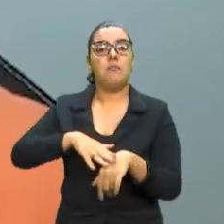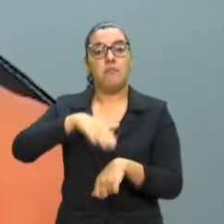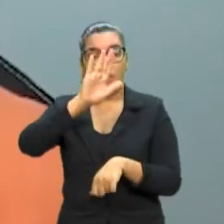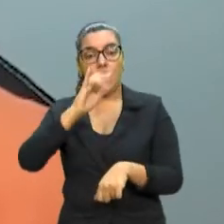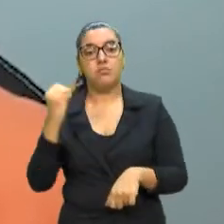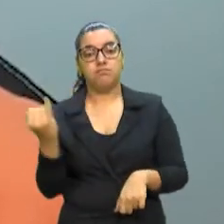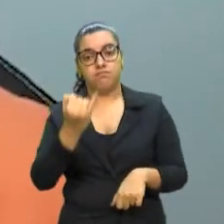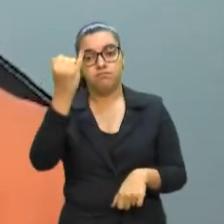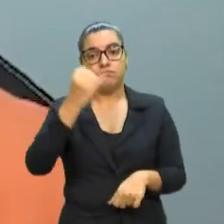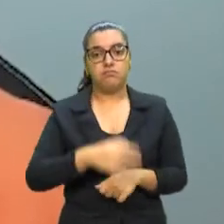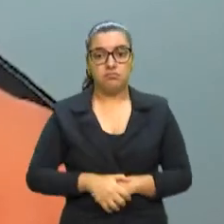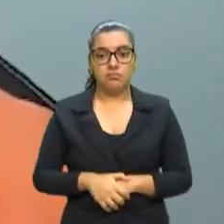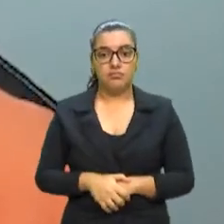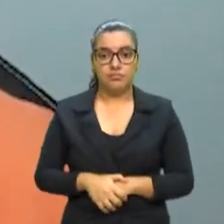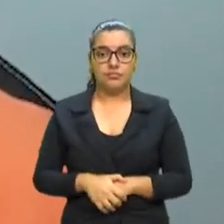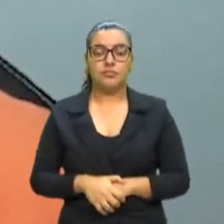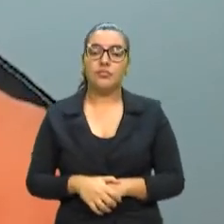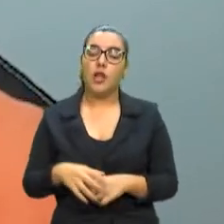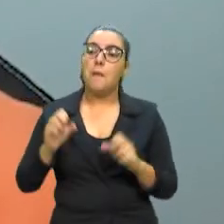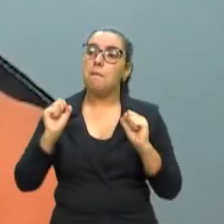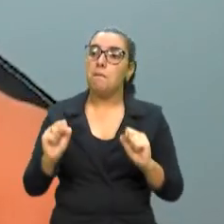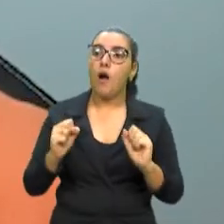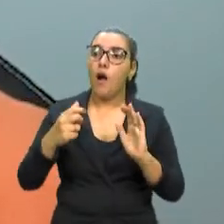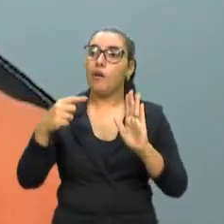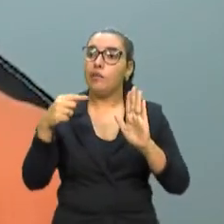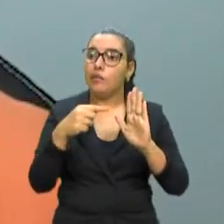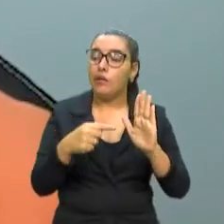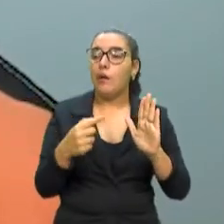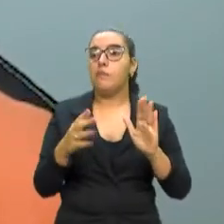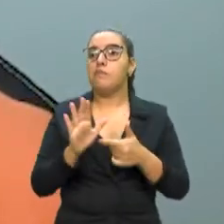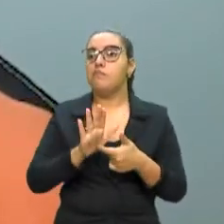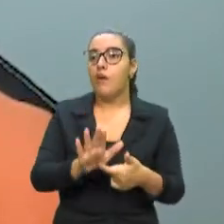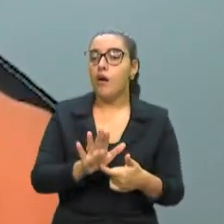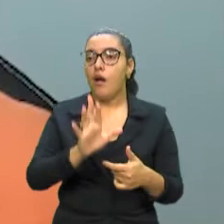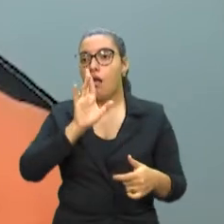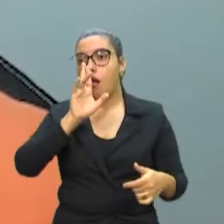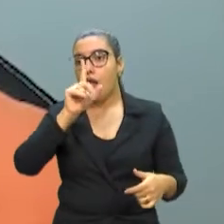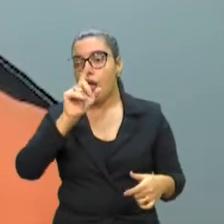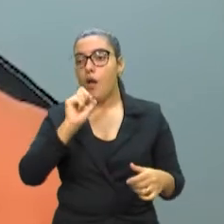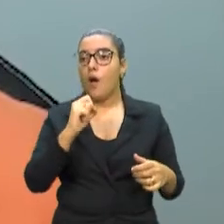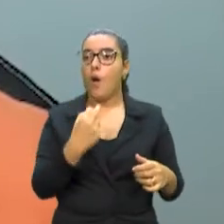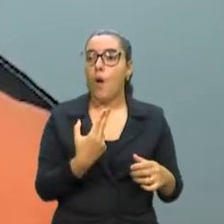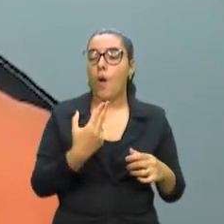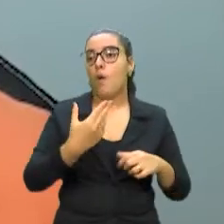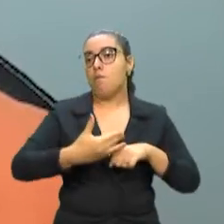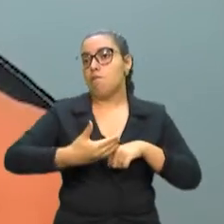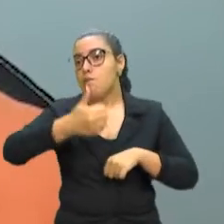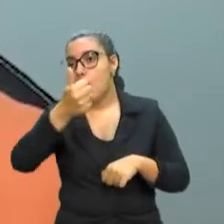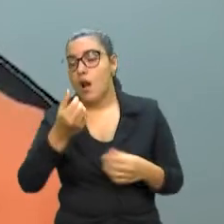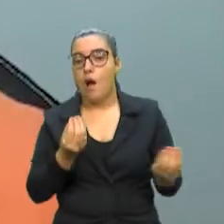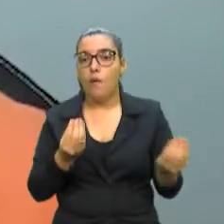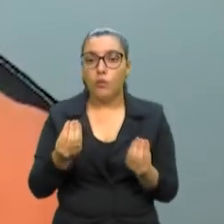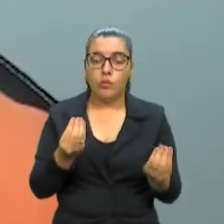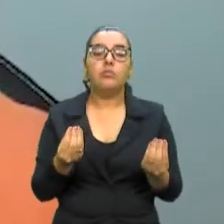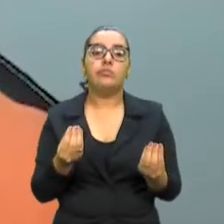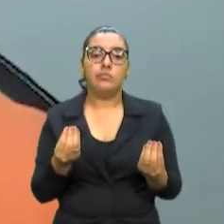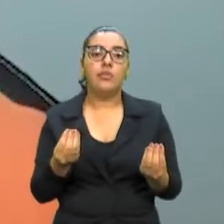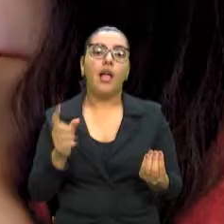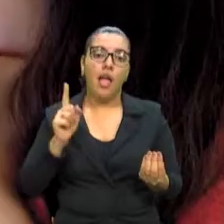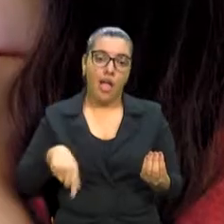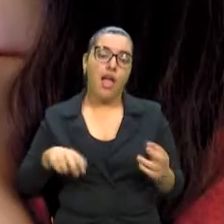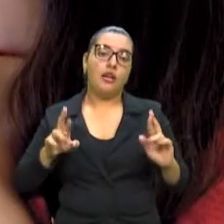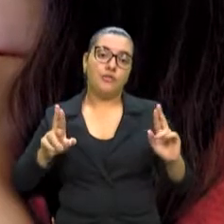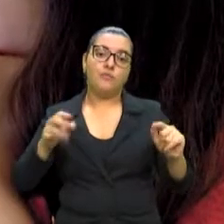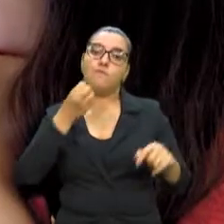estudante, podendo apontar exatamente ali onde ele se equivocou e o que pode melhorar, isso aí faz uma grande